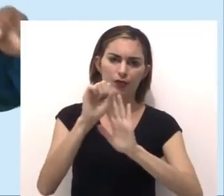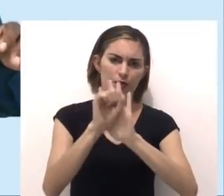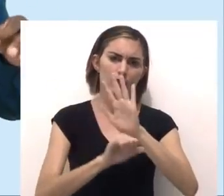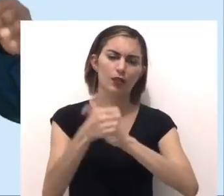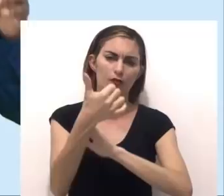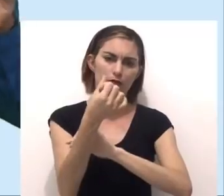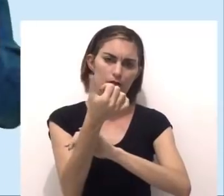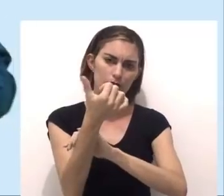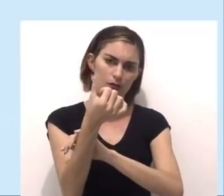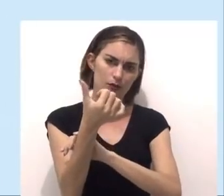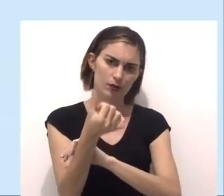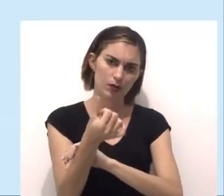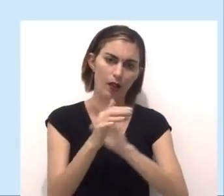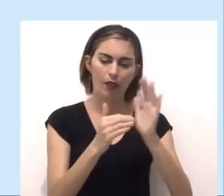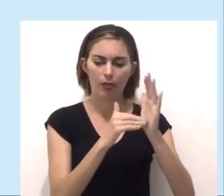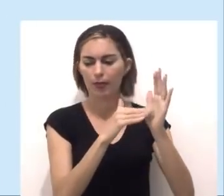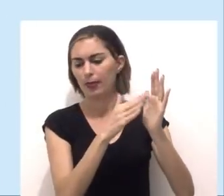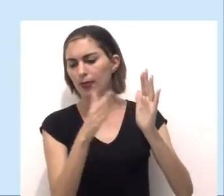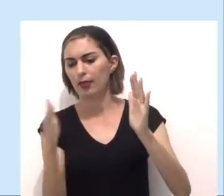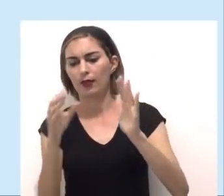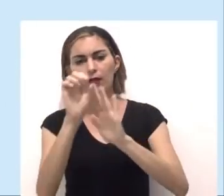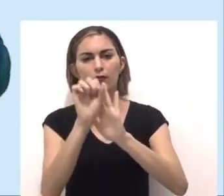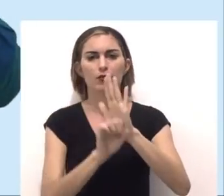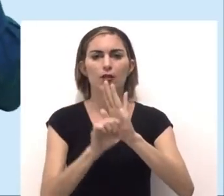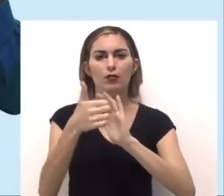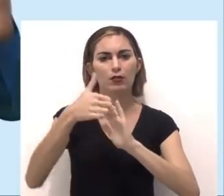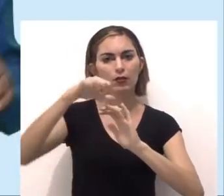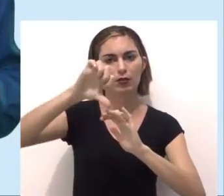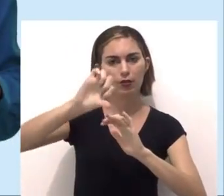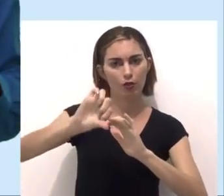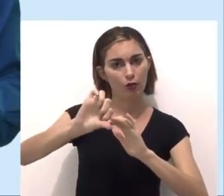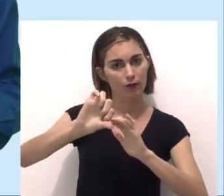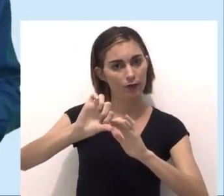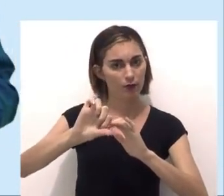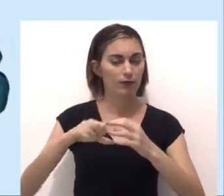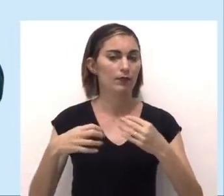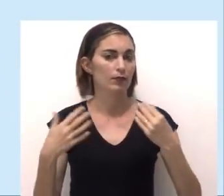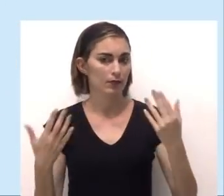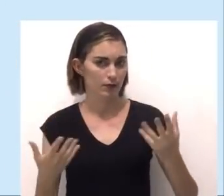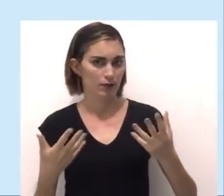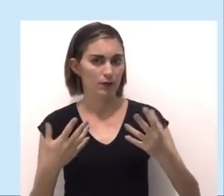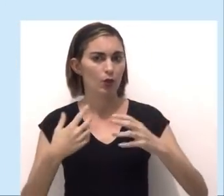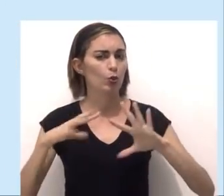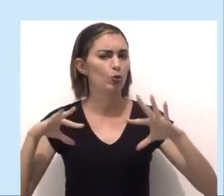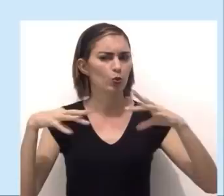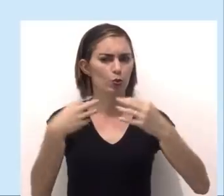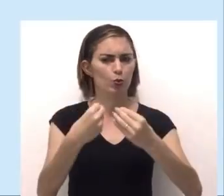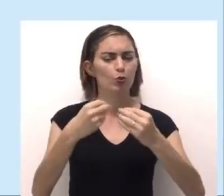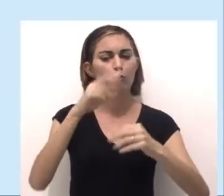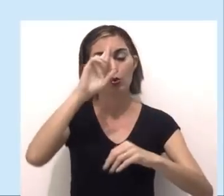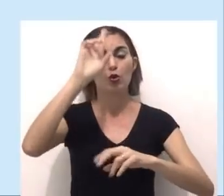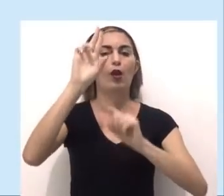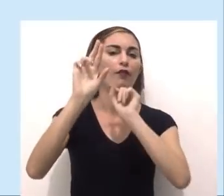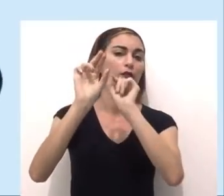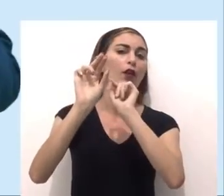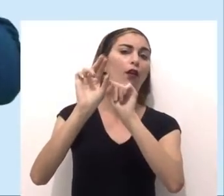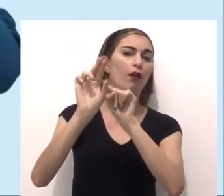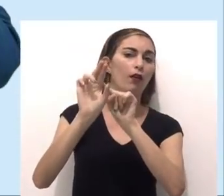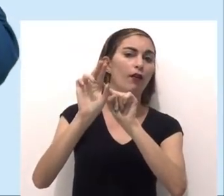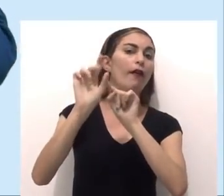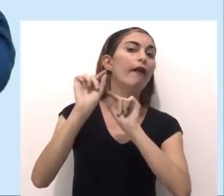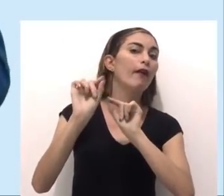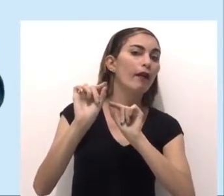registrado do século XVI até o século XIX. É isso? Onde dava totais poderes a